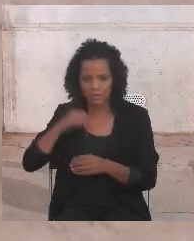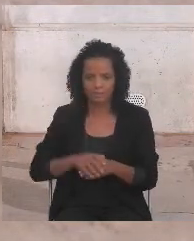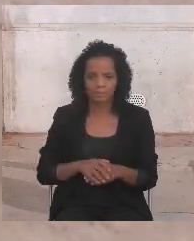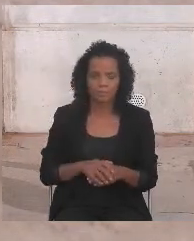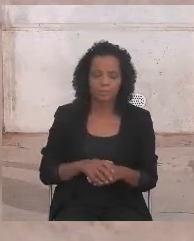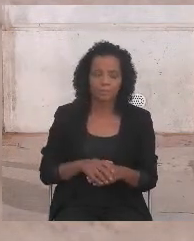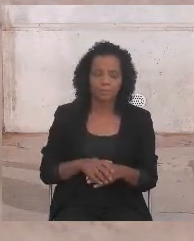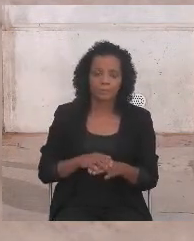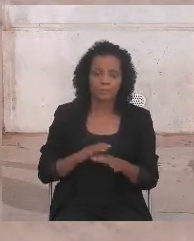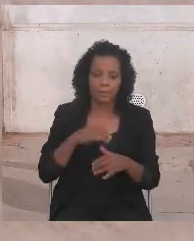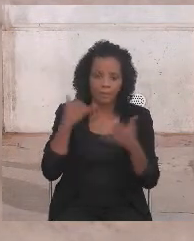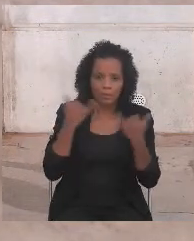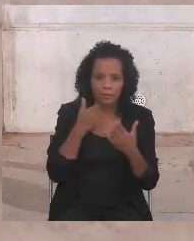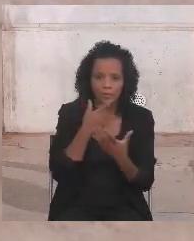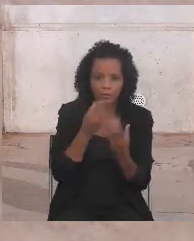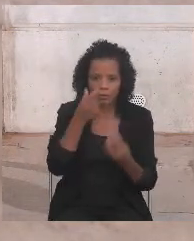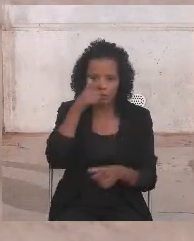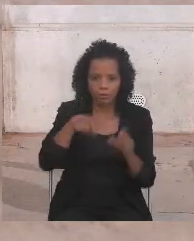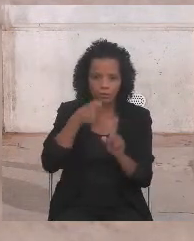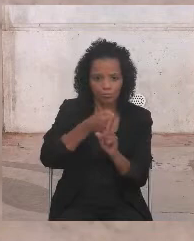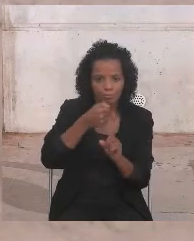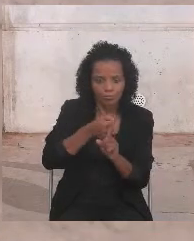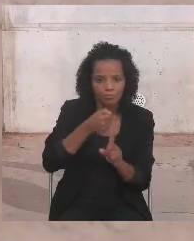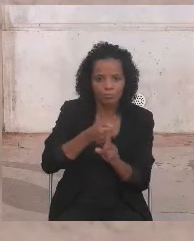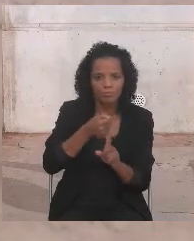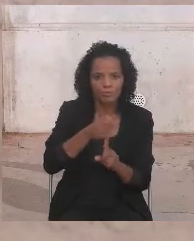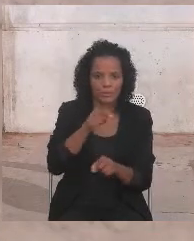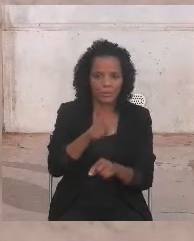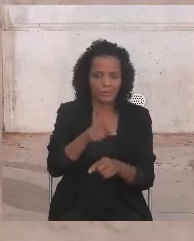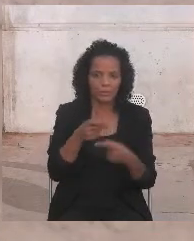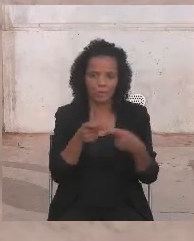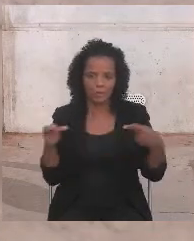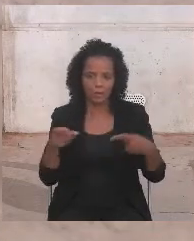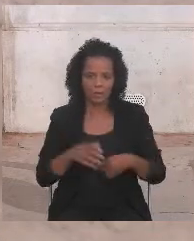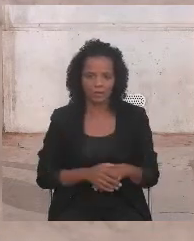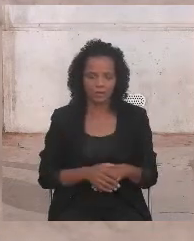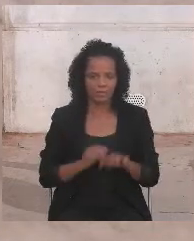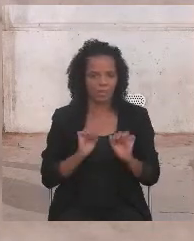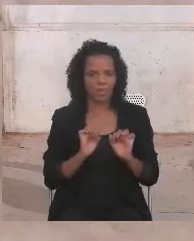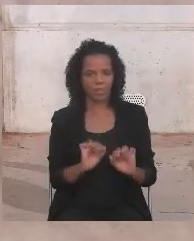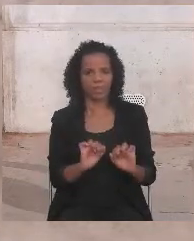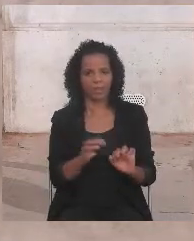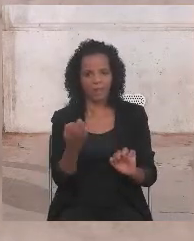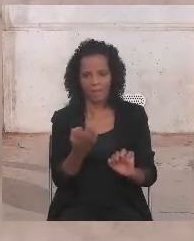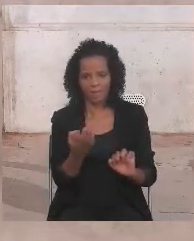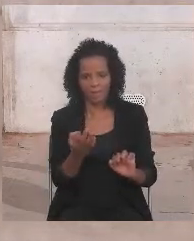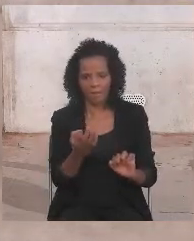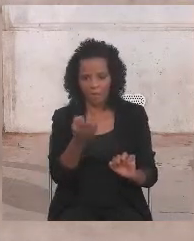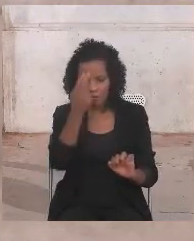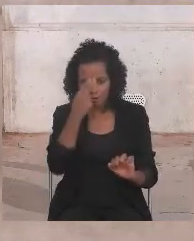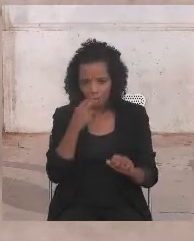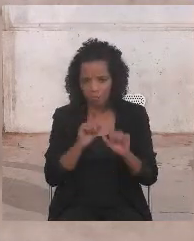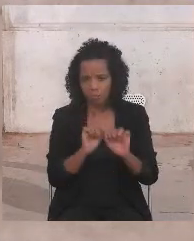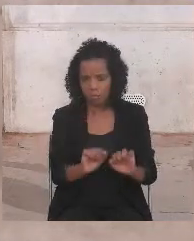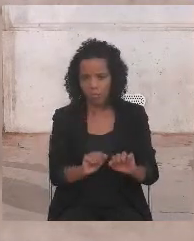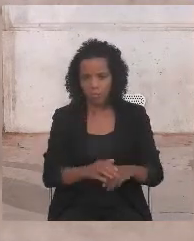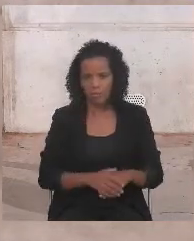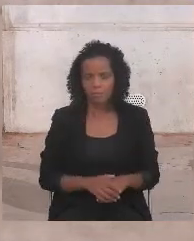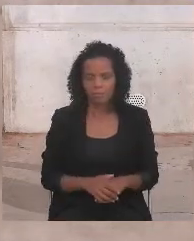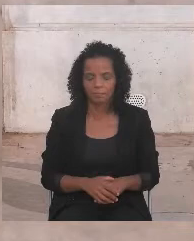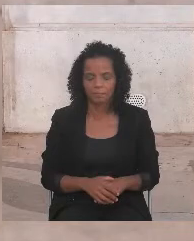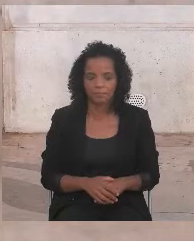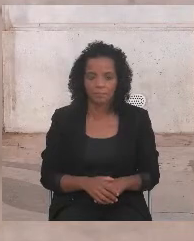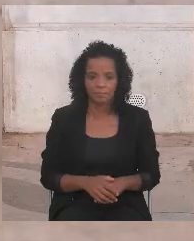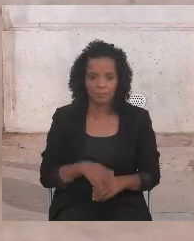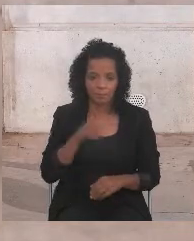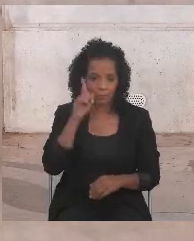muitos pensadores combateram esta ortodoxia, rejeitando esta inevitabilidade histórica. Foi